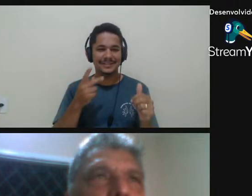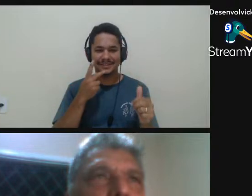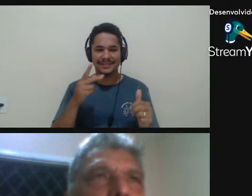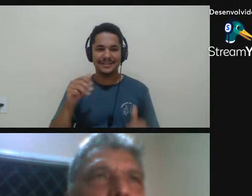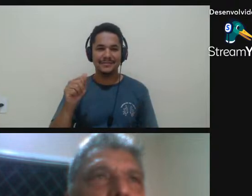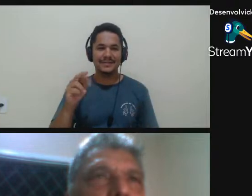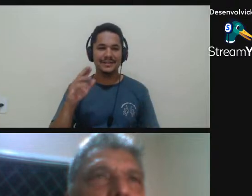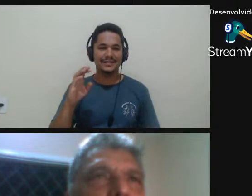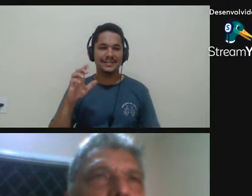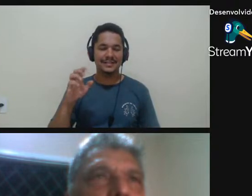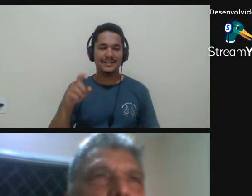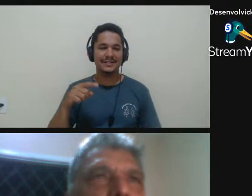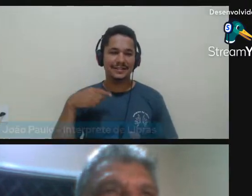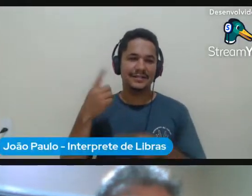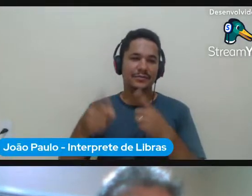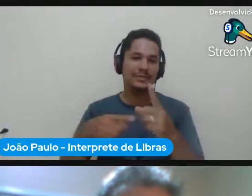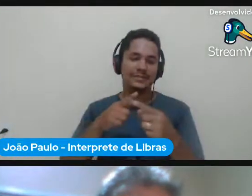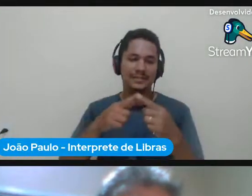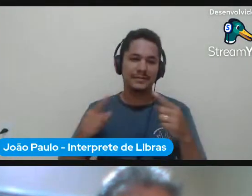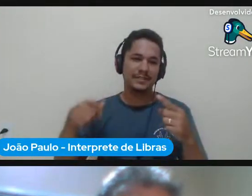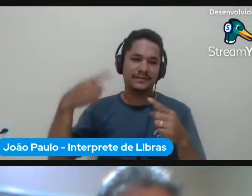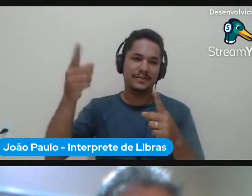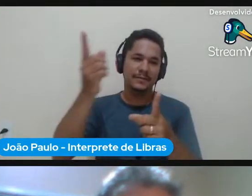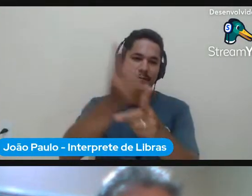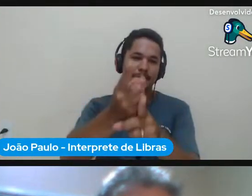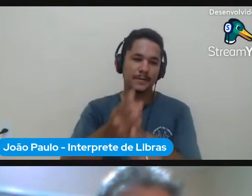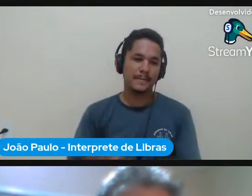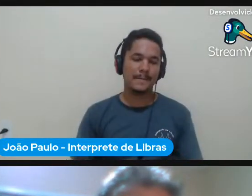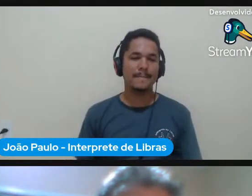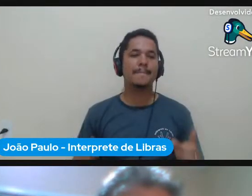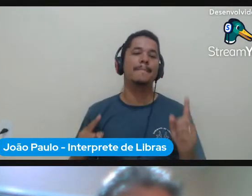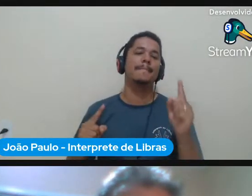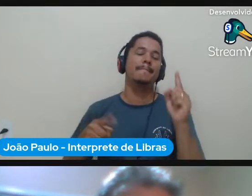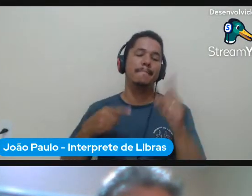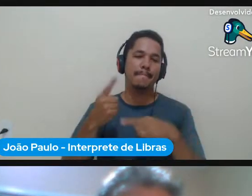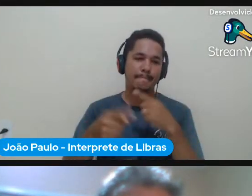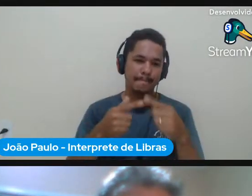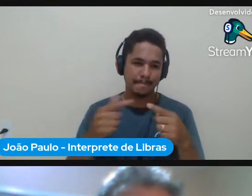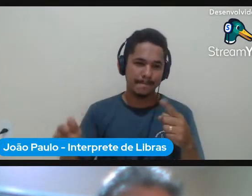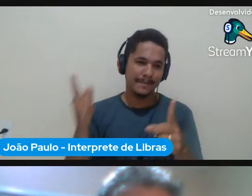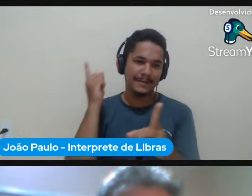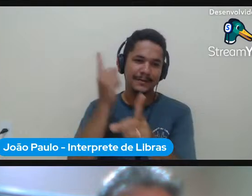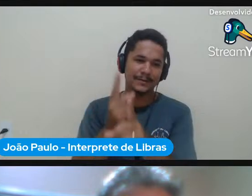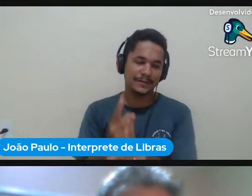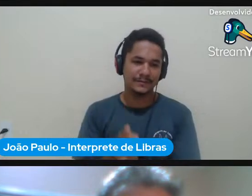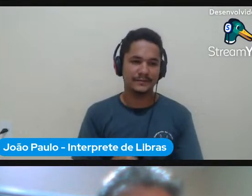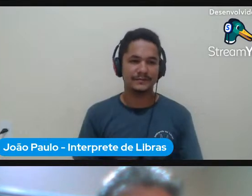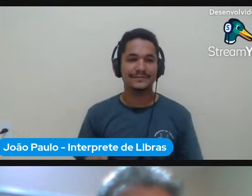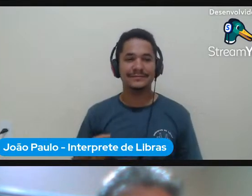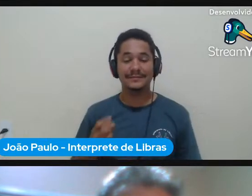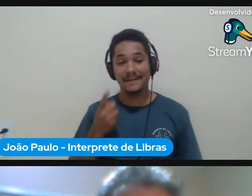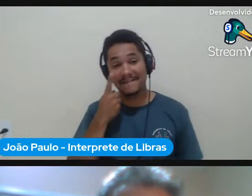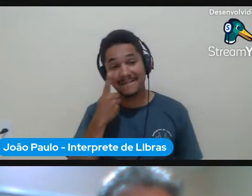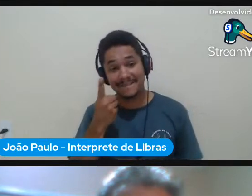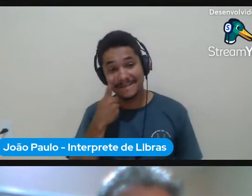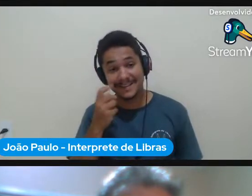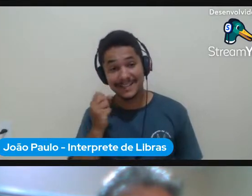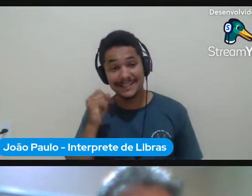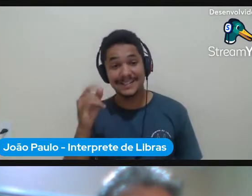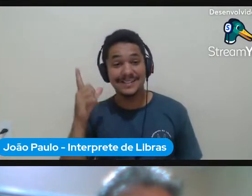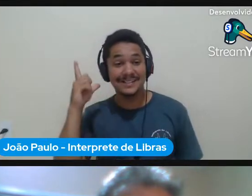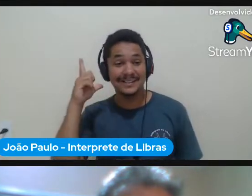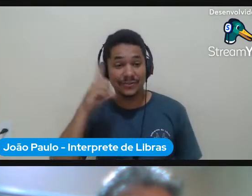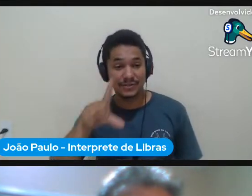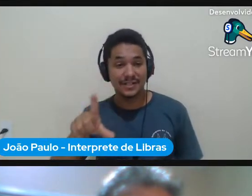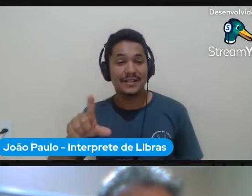Marcélia. Nos encontramos semana que vem, pessoal. Nos encontramos semana que vem. Deixa eu ver se eu consigo mostrar